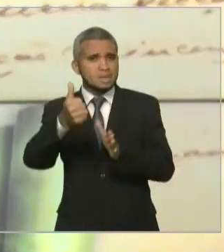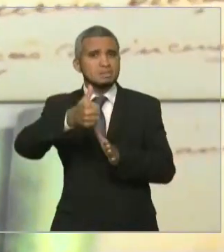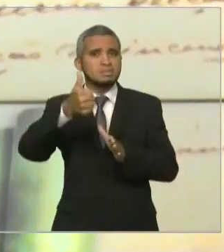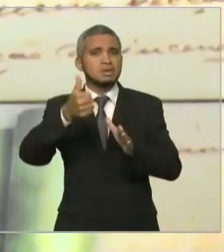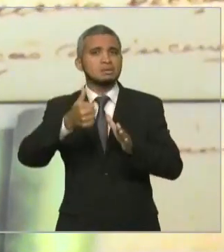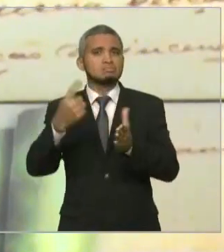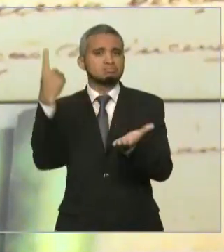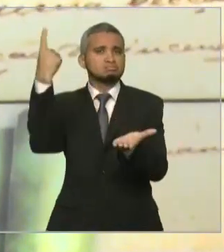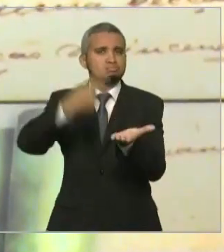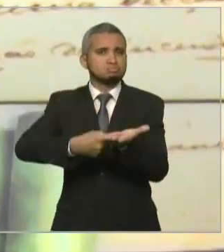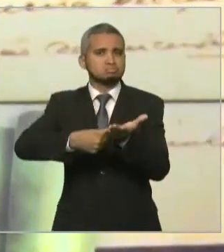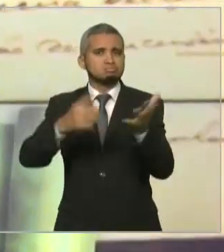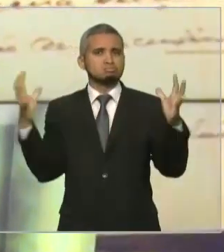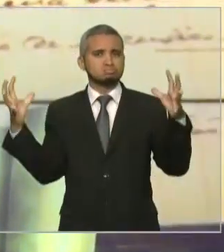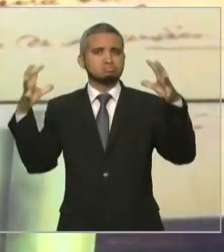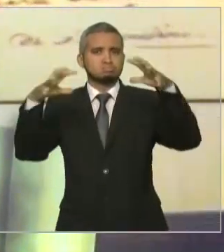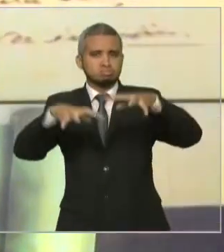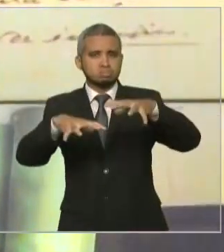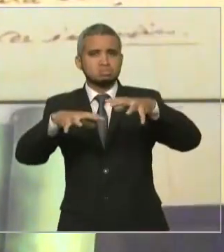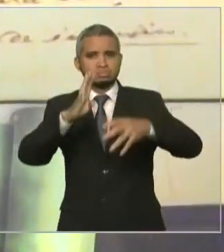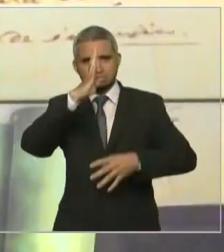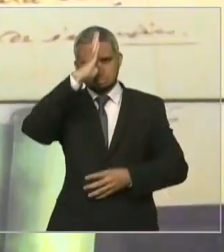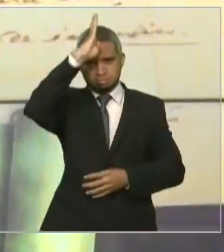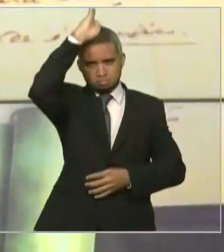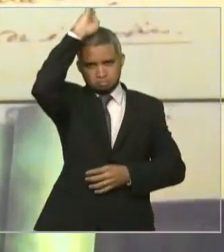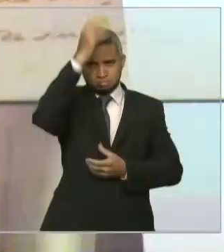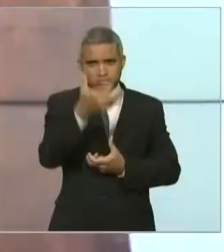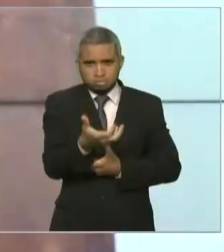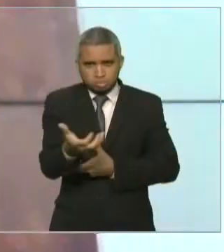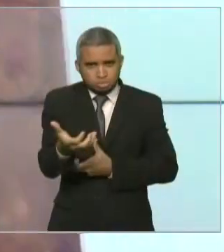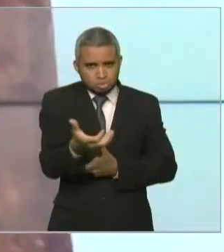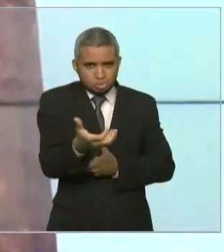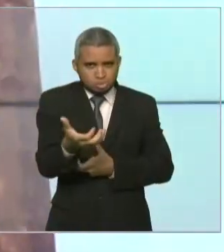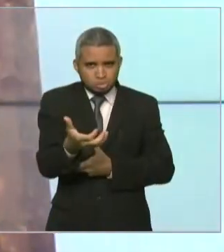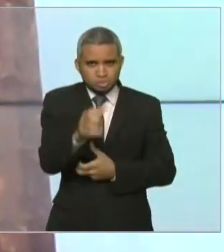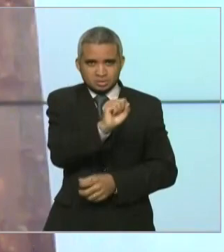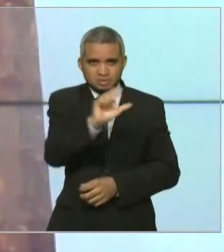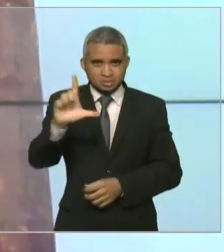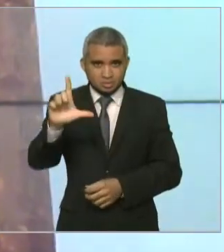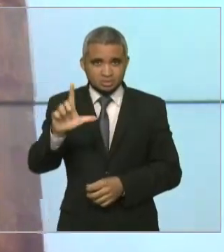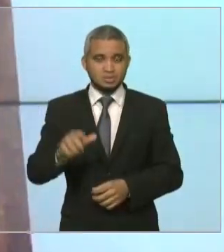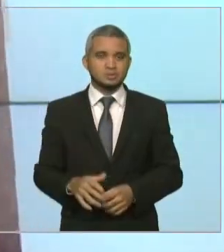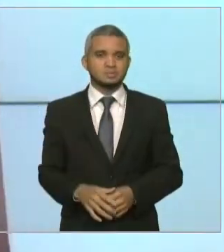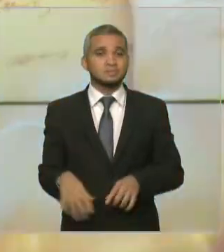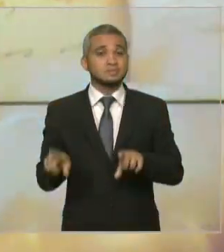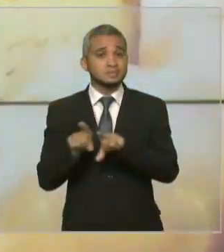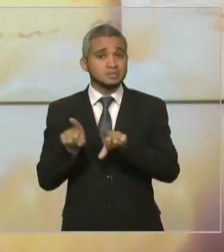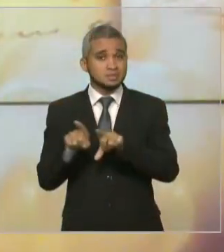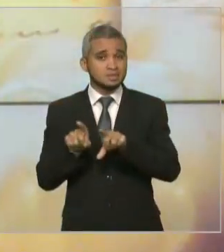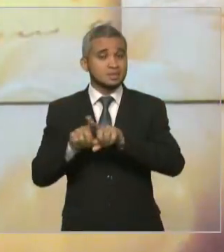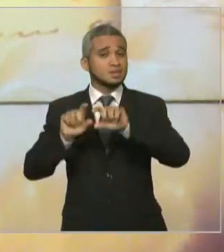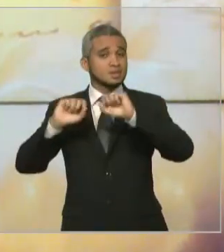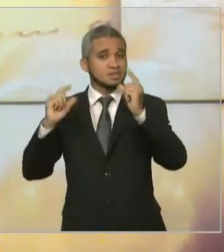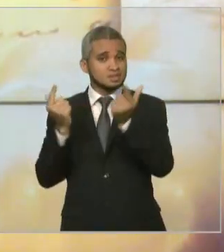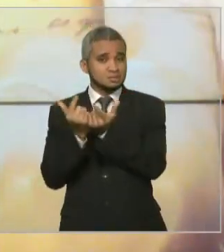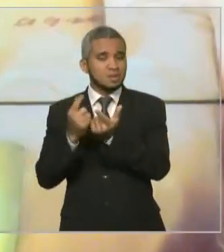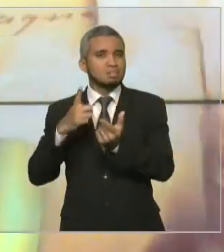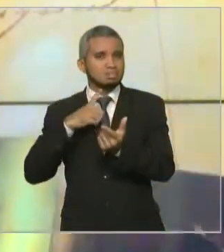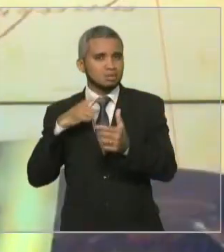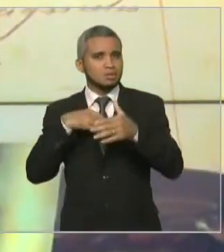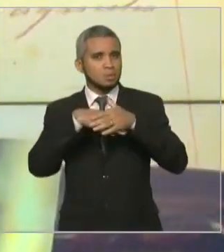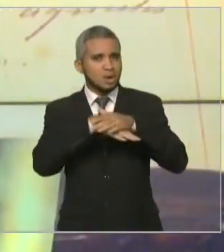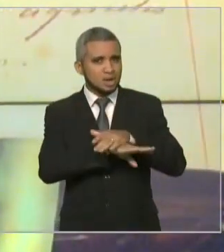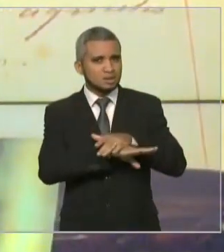Bombeiros para extinção de incêndios na capital São Luís. A Assembleia também é guardiã de vários registros com